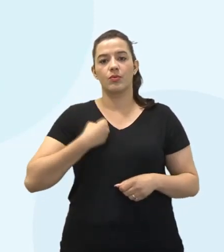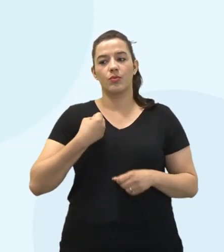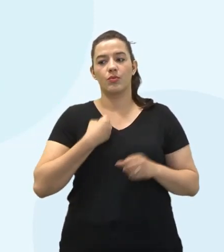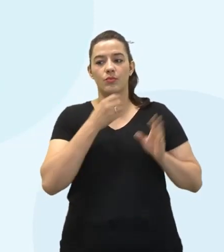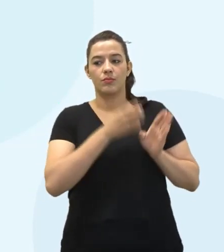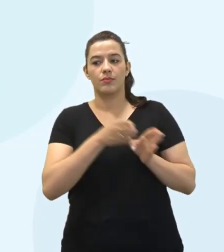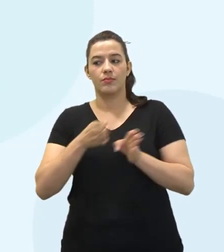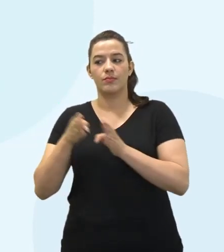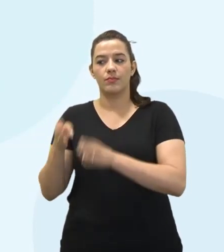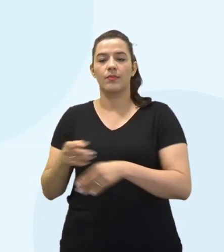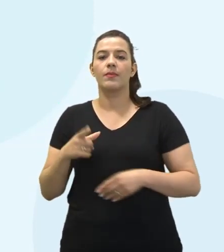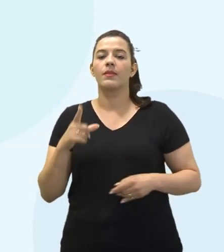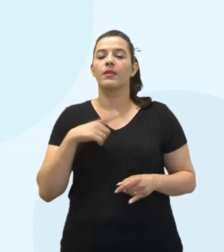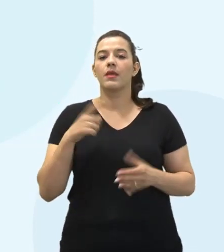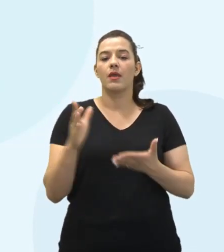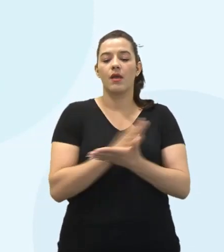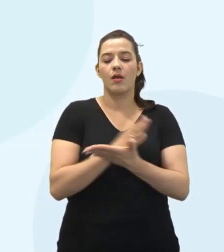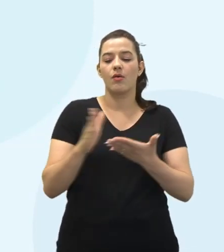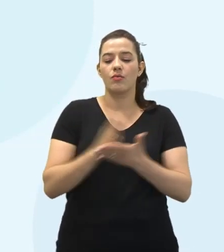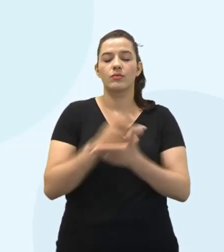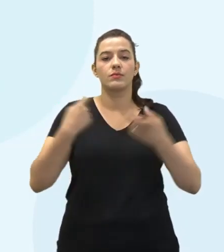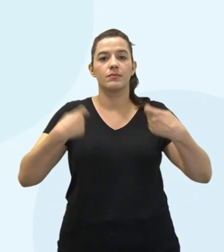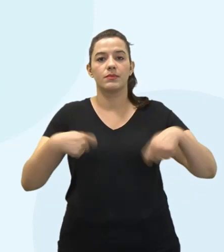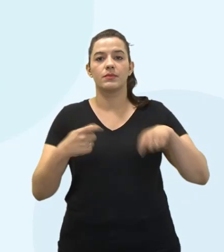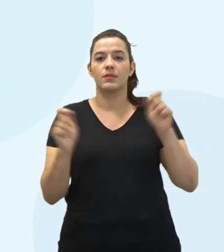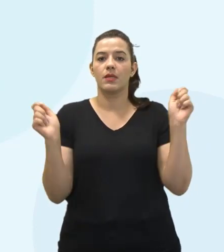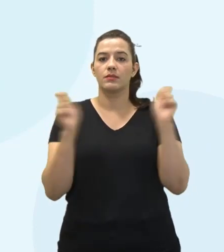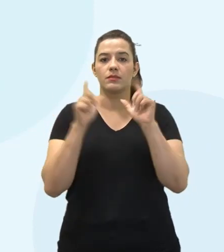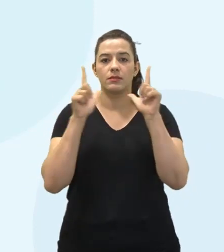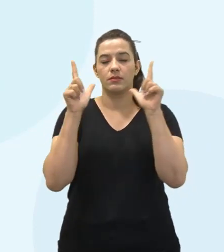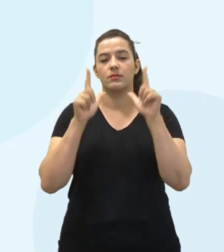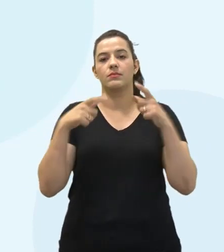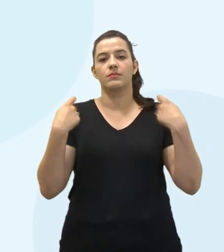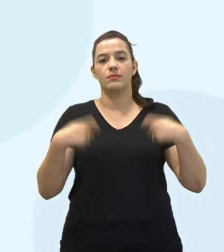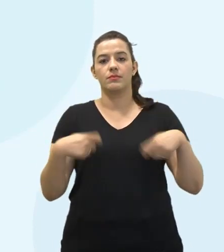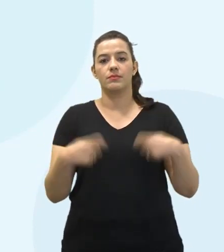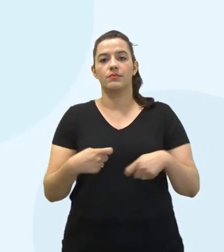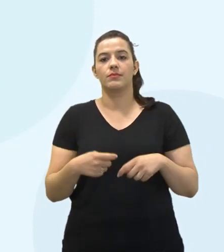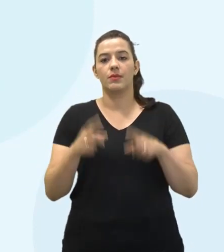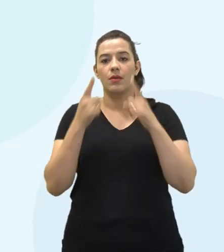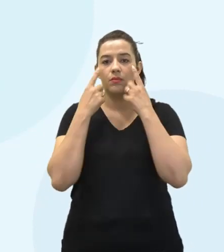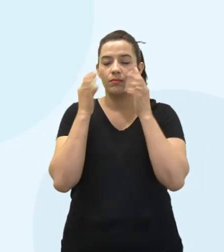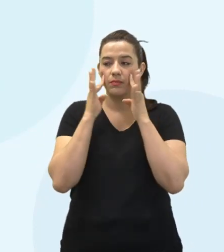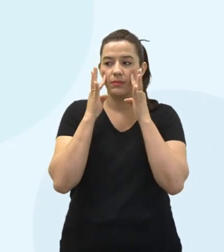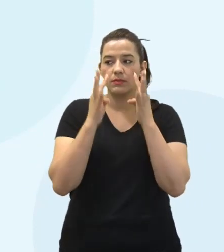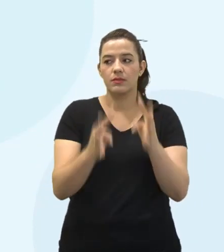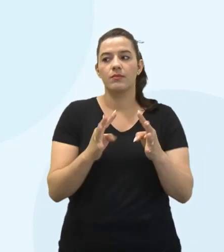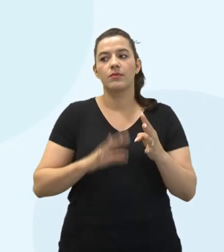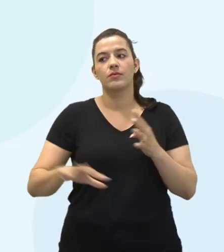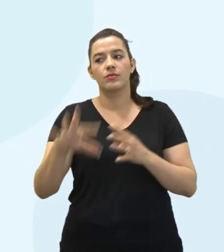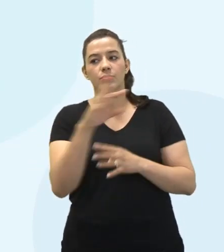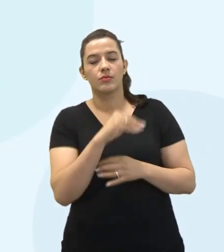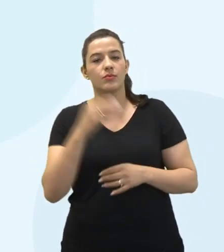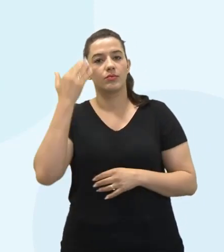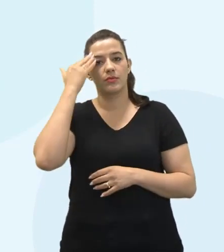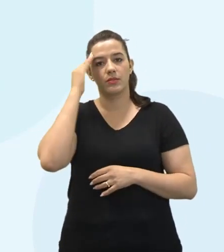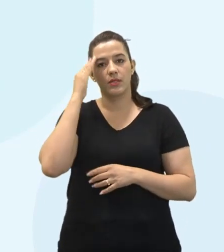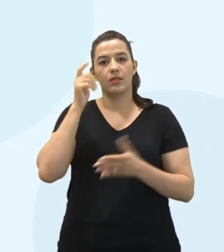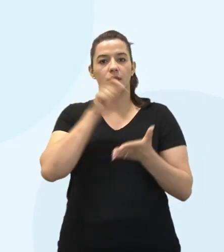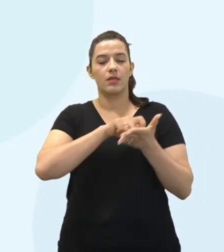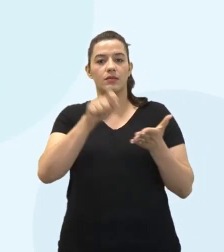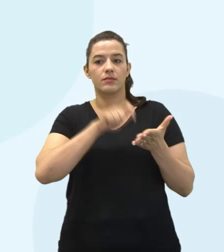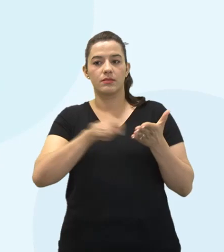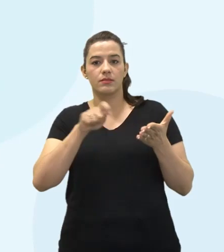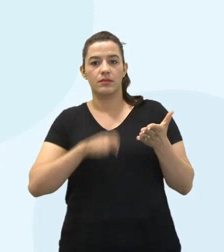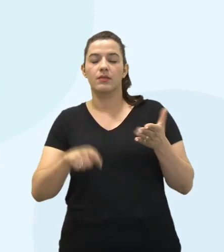ocorrem alguns pontos de atenção então pontos de atenção Observar se todos entendem a escrita então